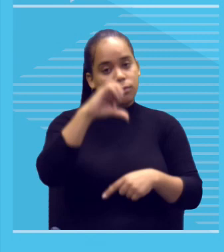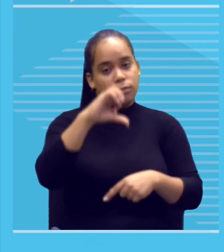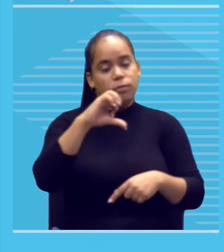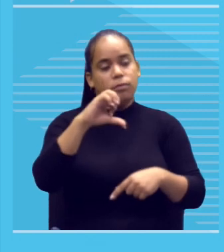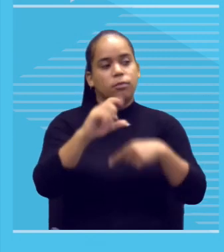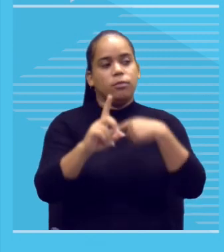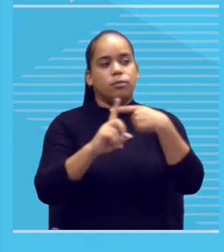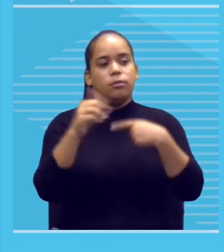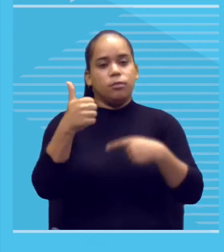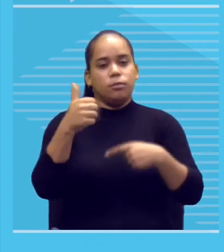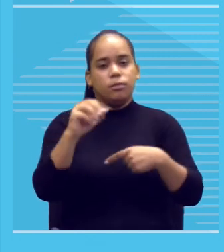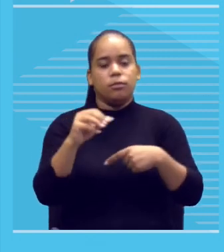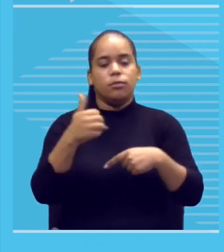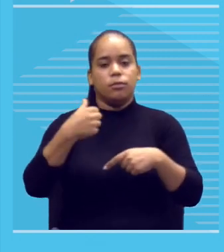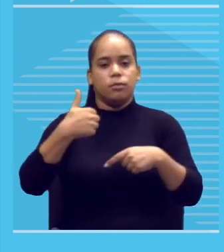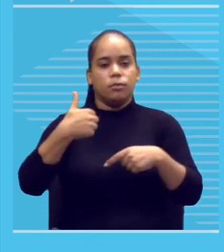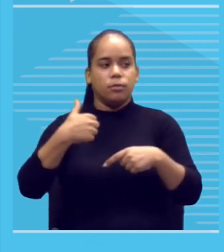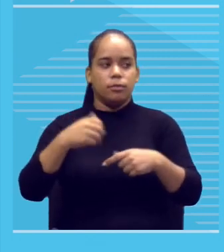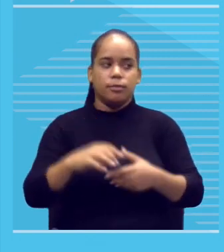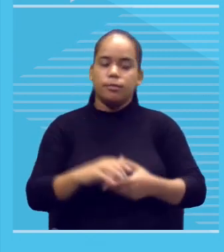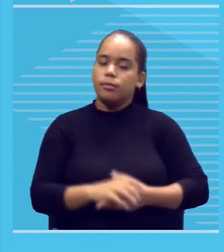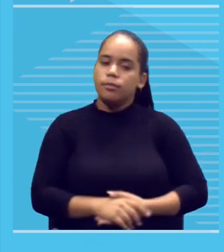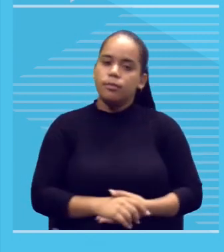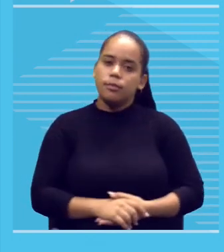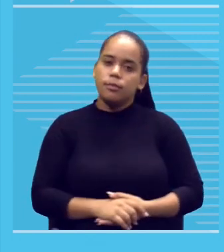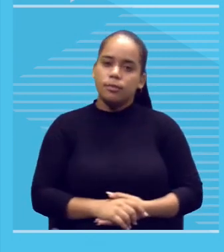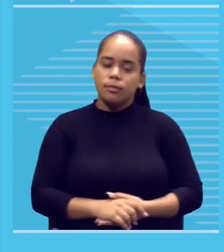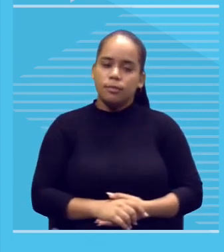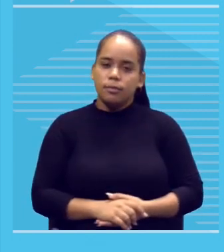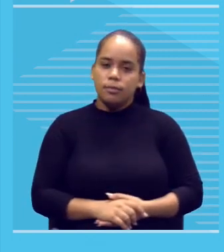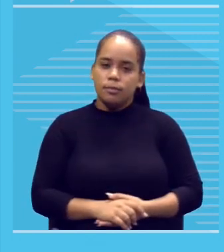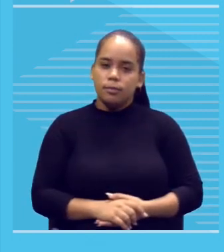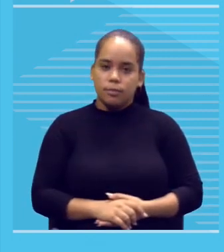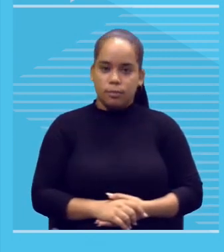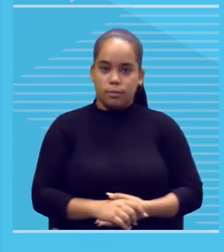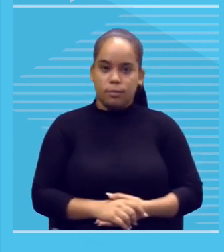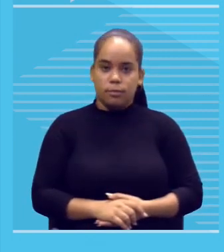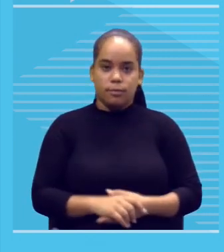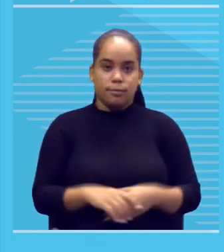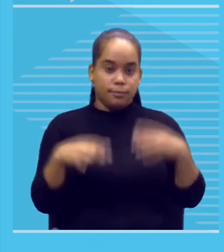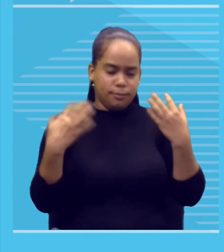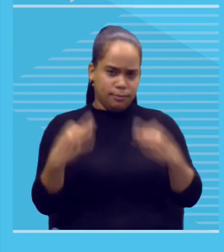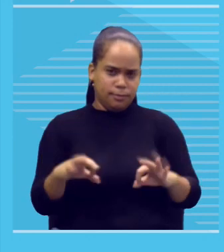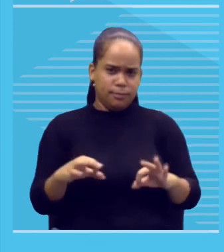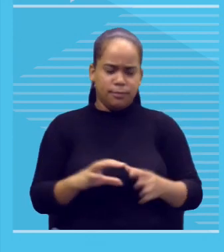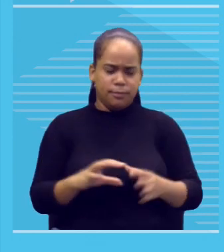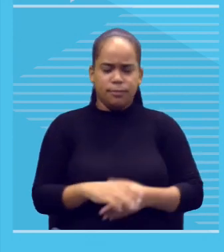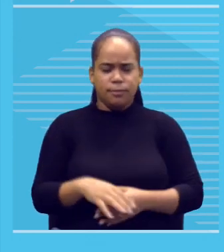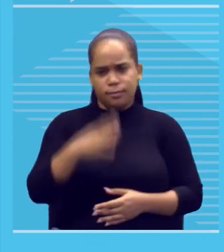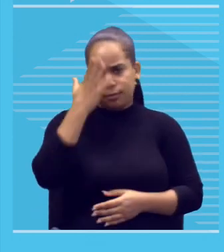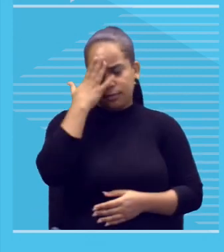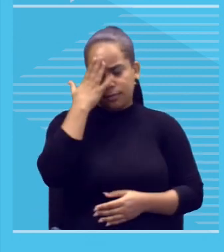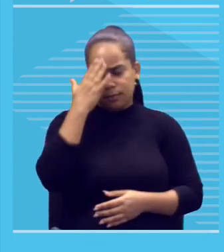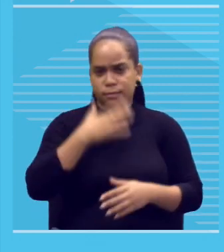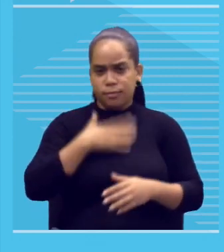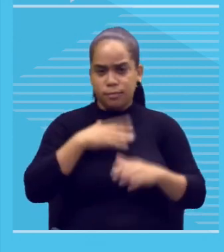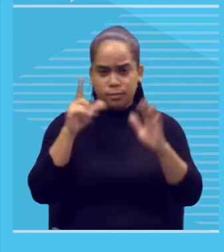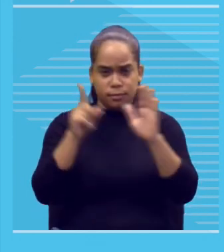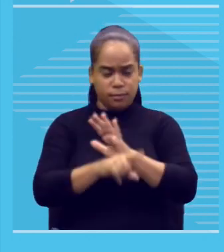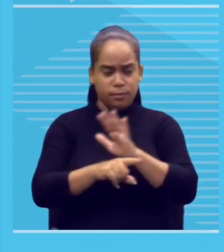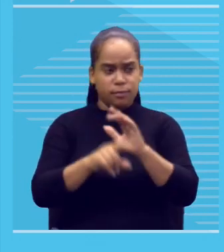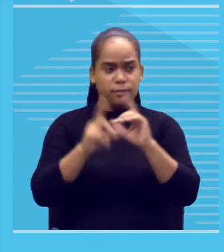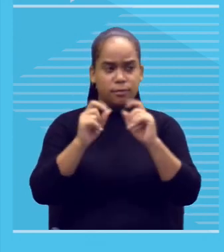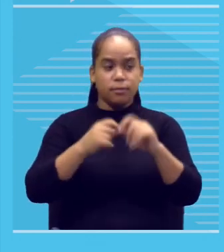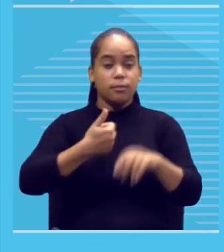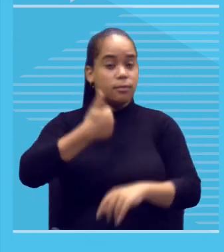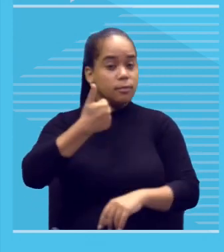10 11 né Beleza entenderam o meu raciocínio você fixa